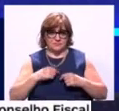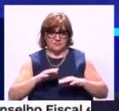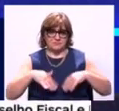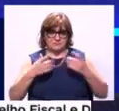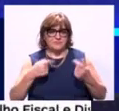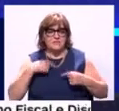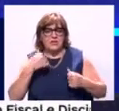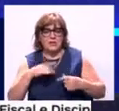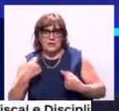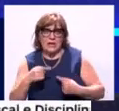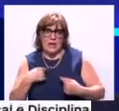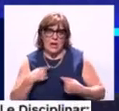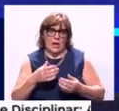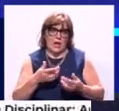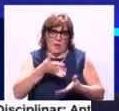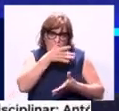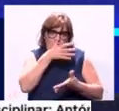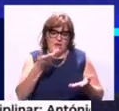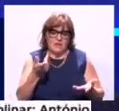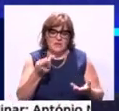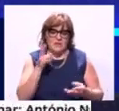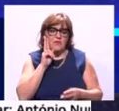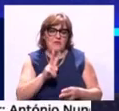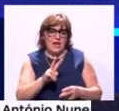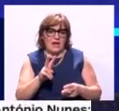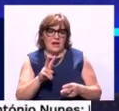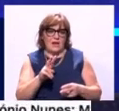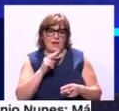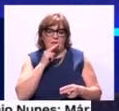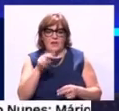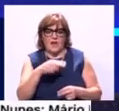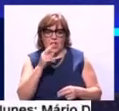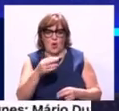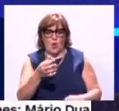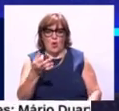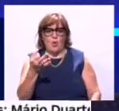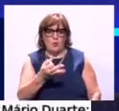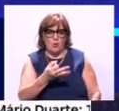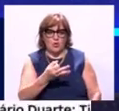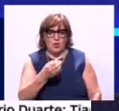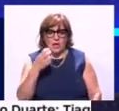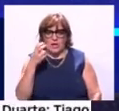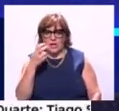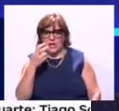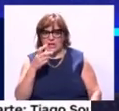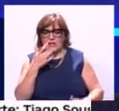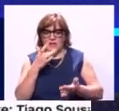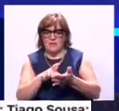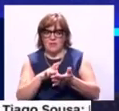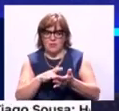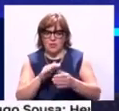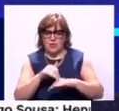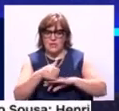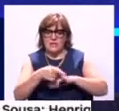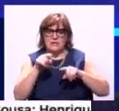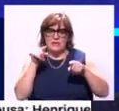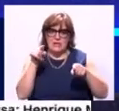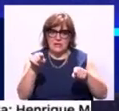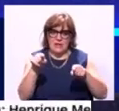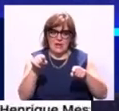não me importo, claro que me importo, de assistir no Dragão a um Porto-Liverpool e sair de lá